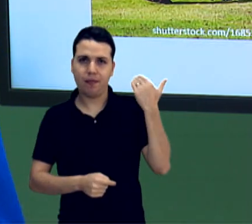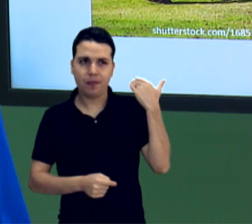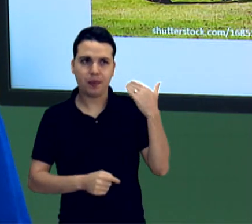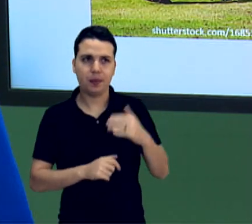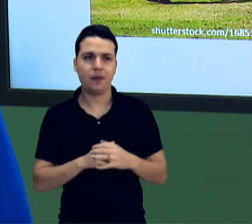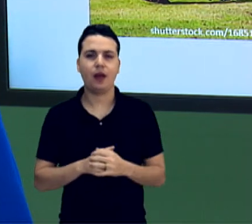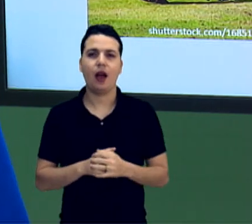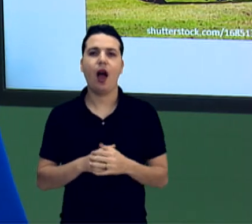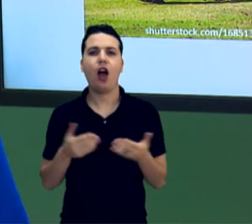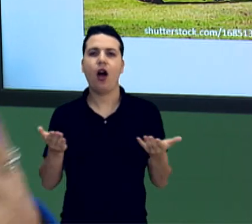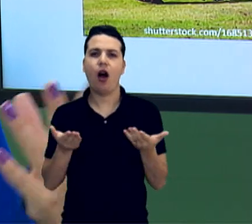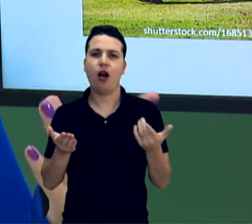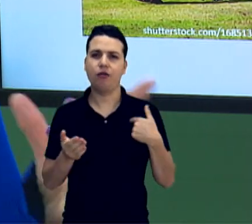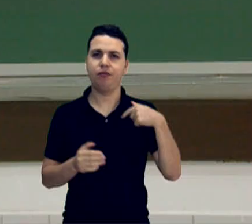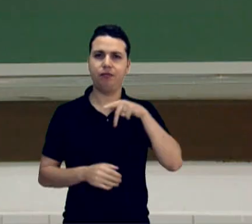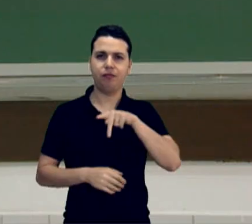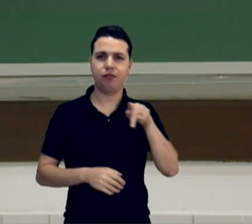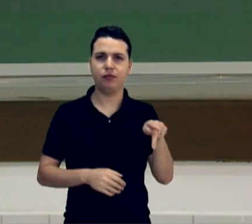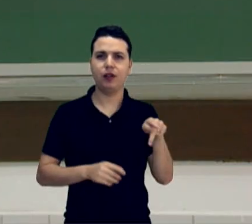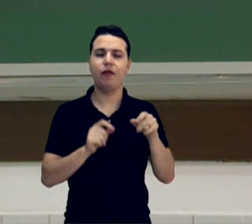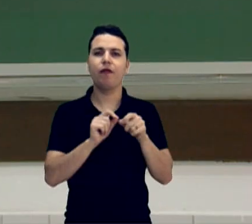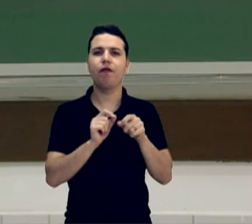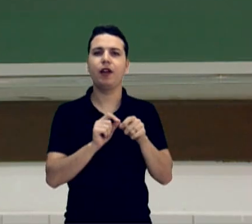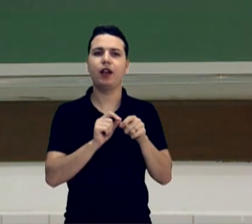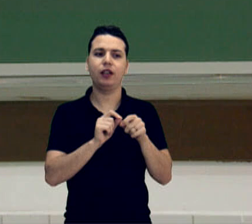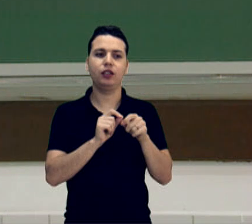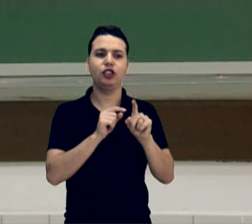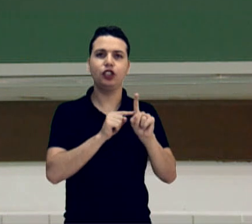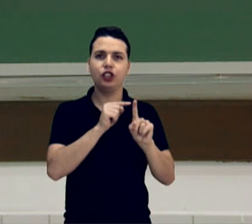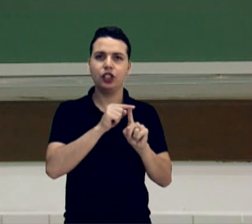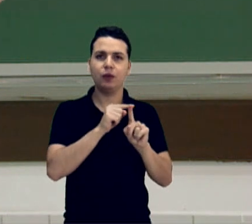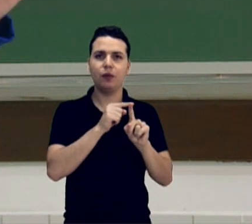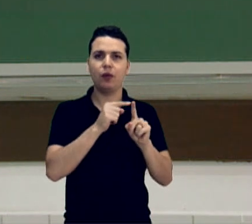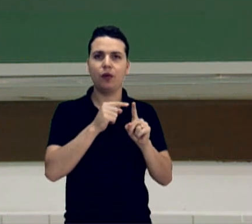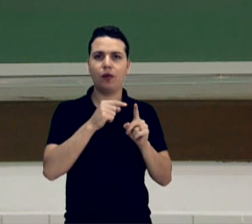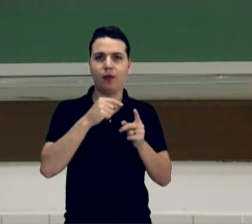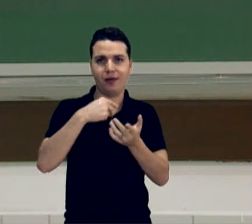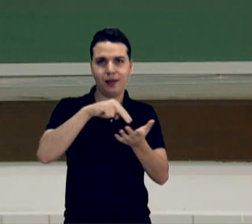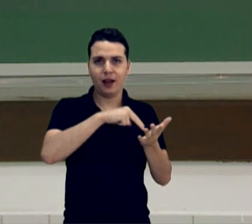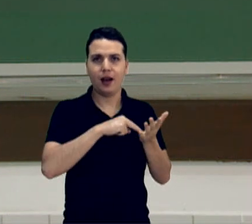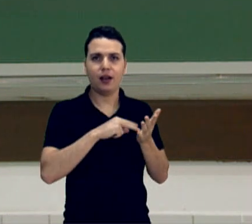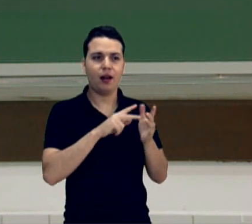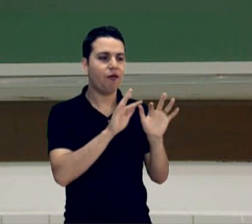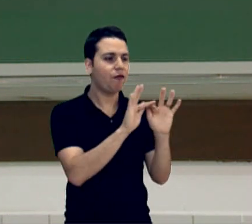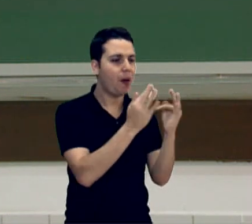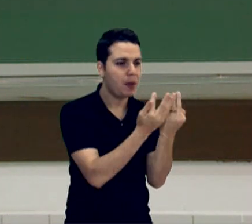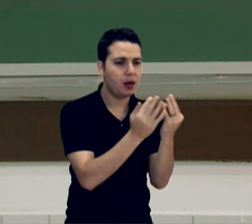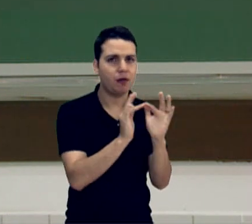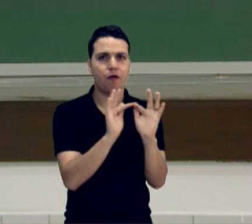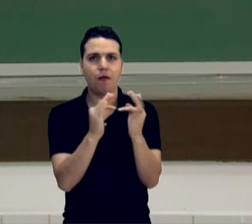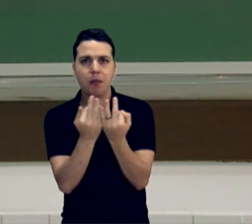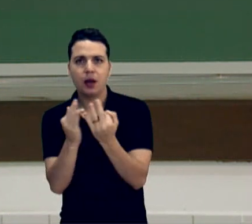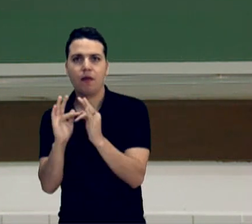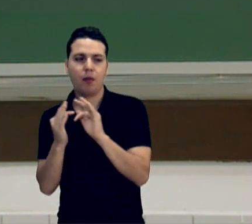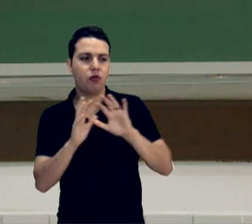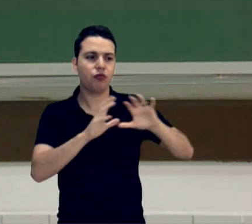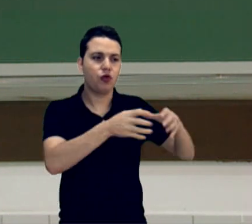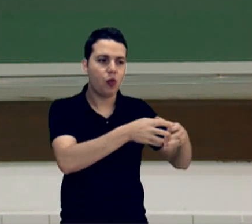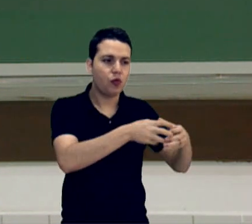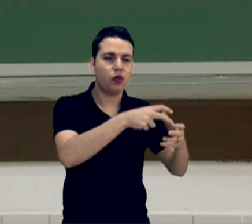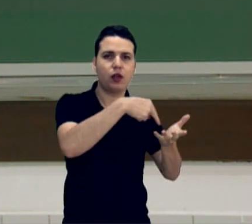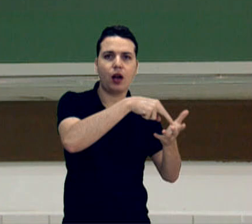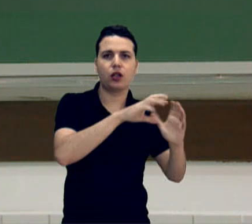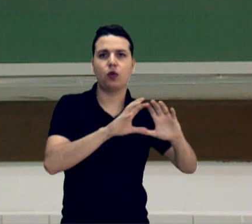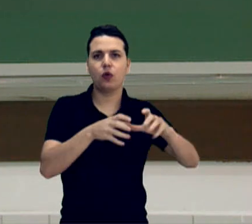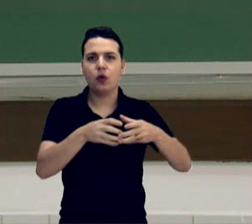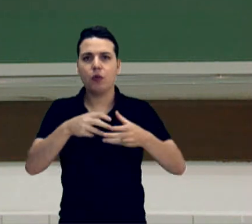os conteúdos como se fossem famílias, como se fossem os esportes, né, que são agrupados por características. Então,